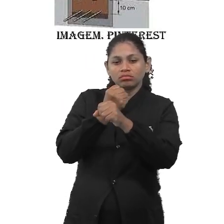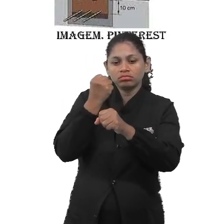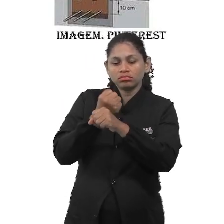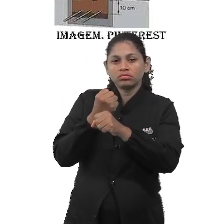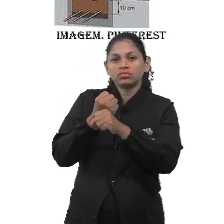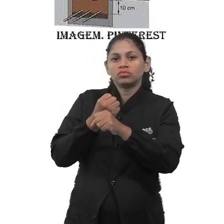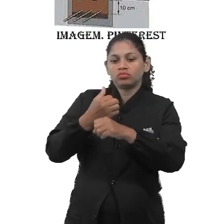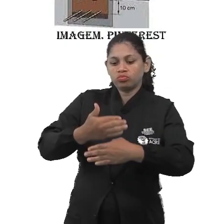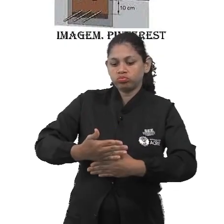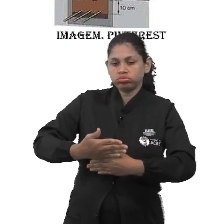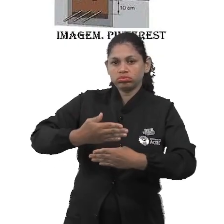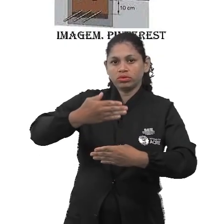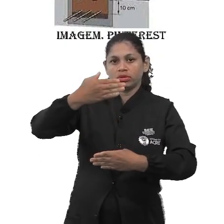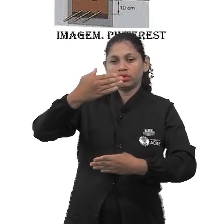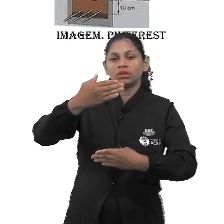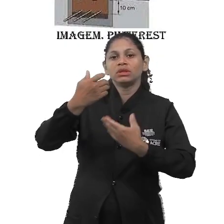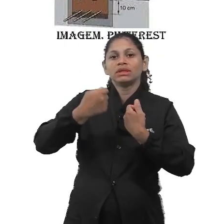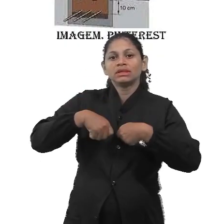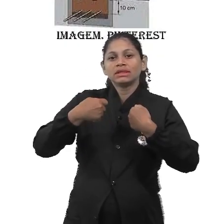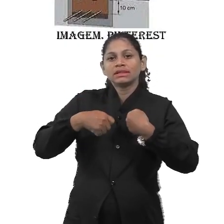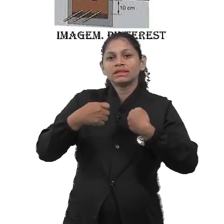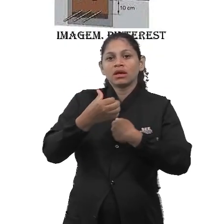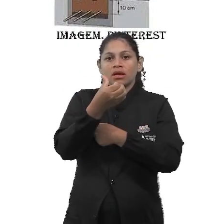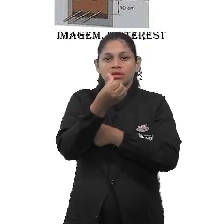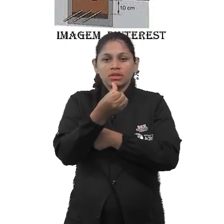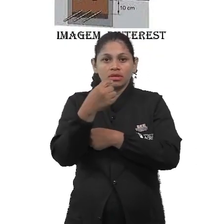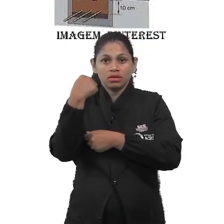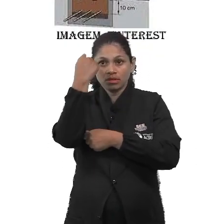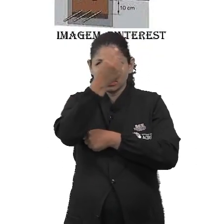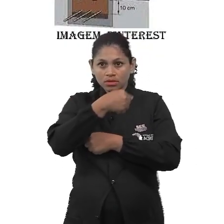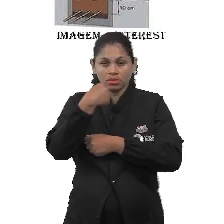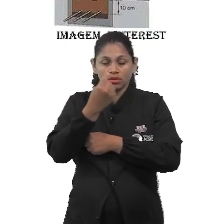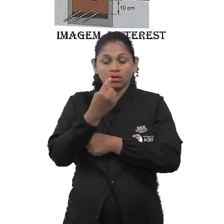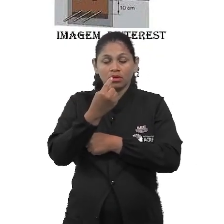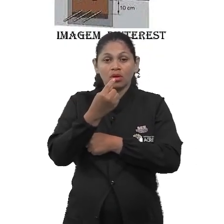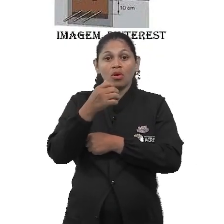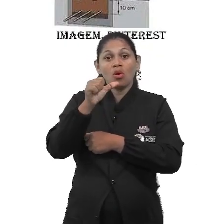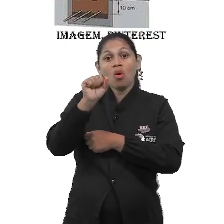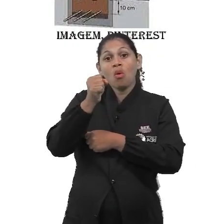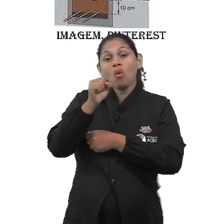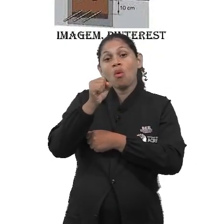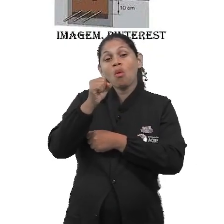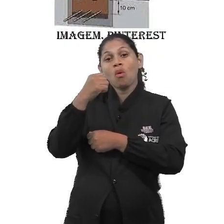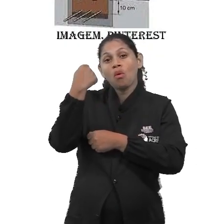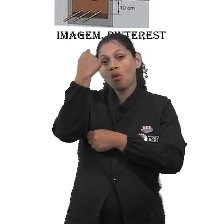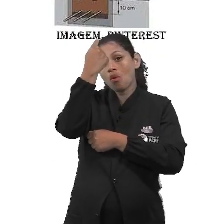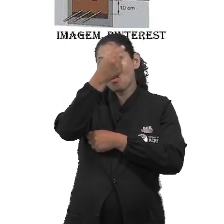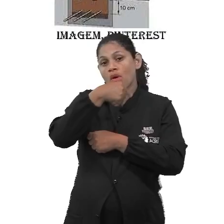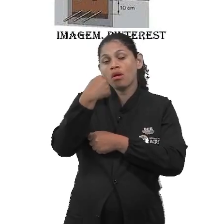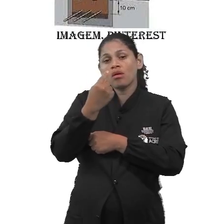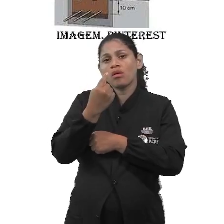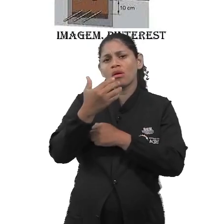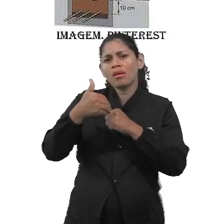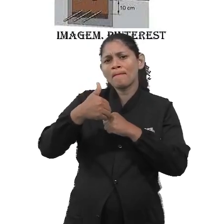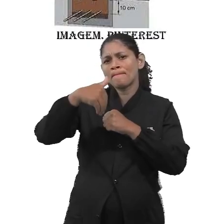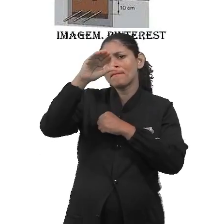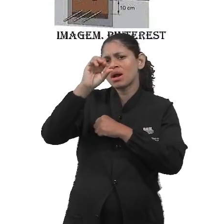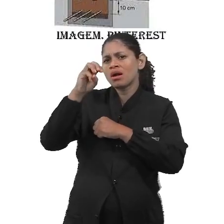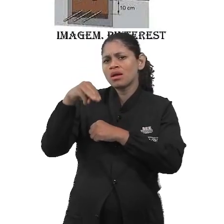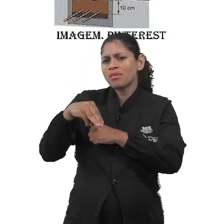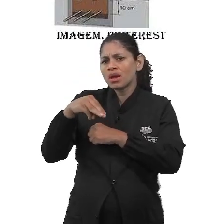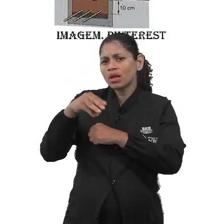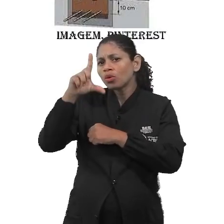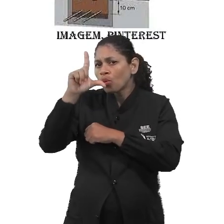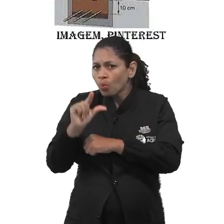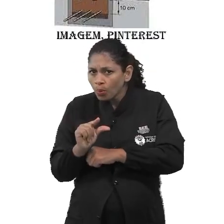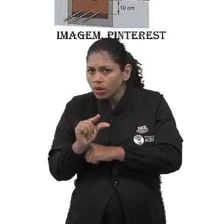metros de muro foram necessários 6 horas, em 8 horas vão construir mais ou menos metro? Mais metros de muro, tá